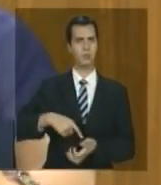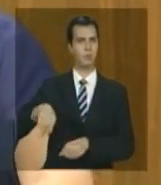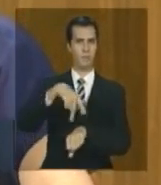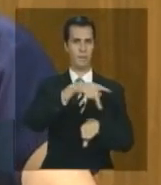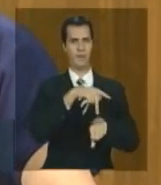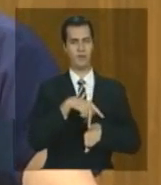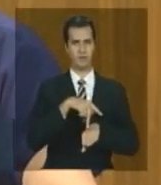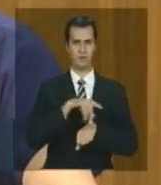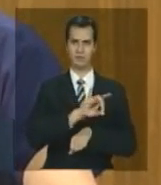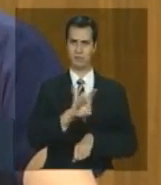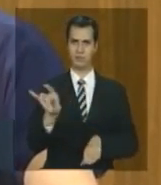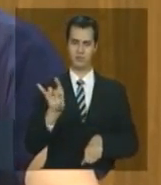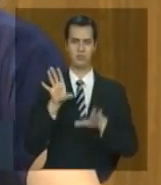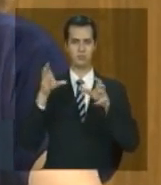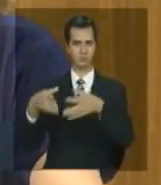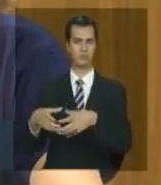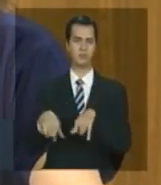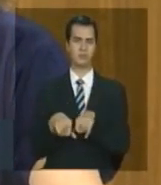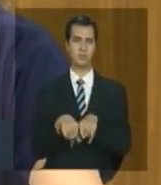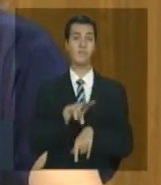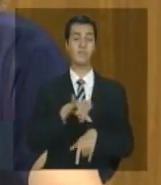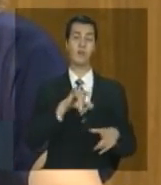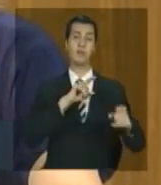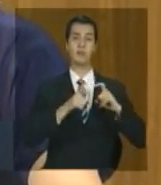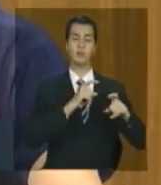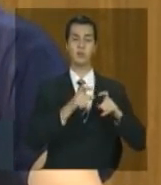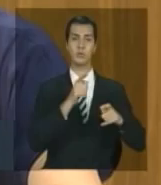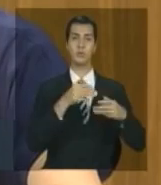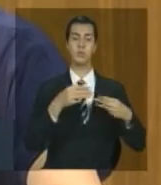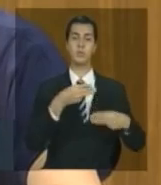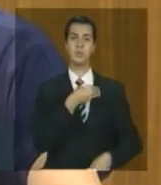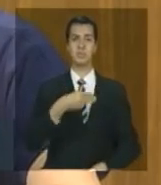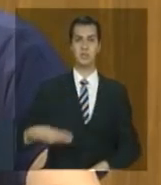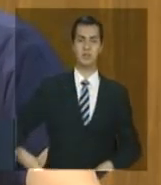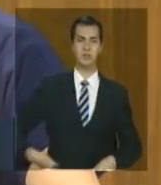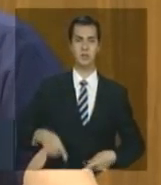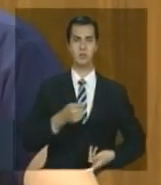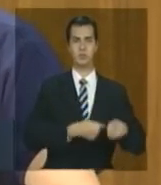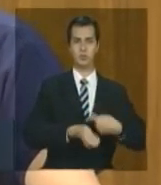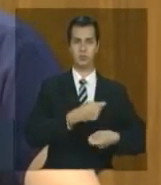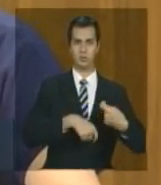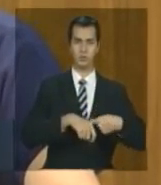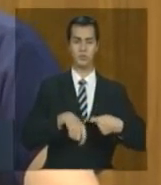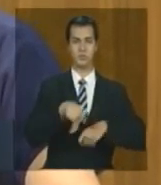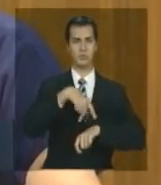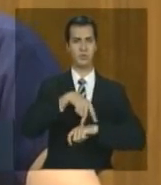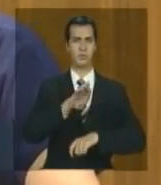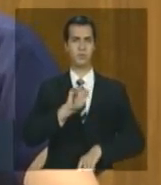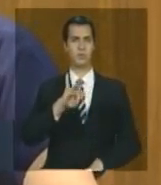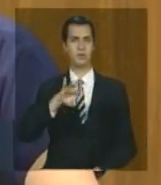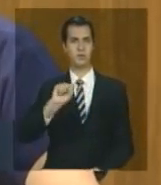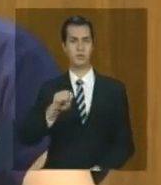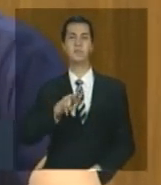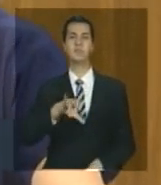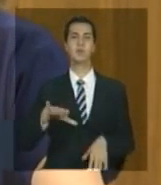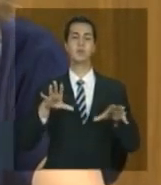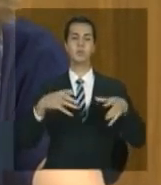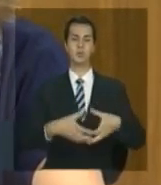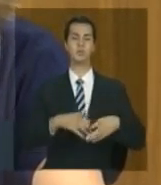Teremos também uma reunião de ministros da economia dos países do BRICS, quando serão